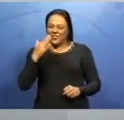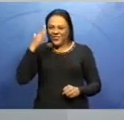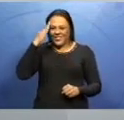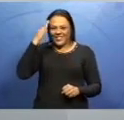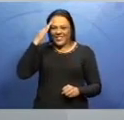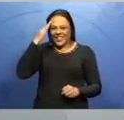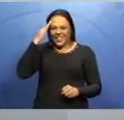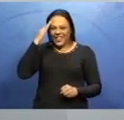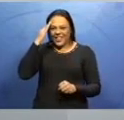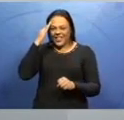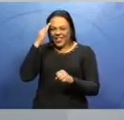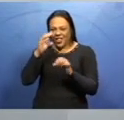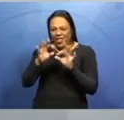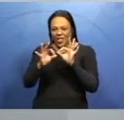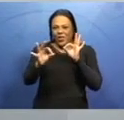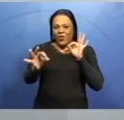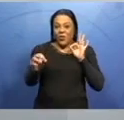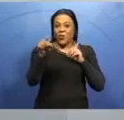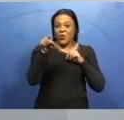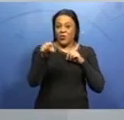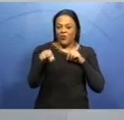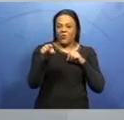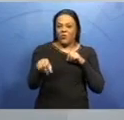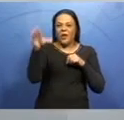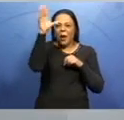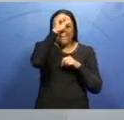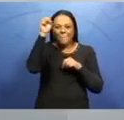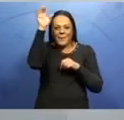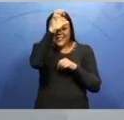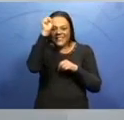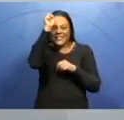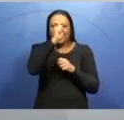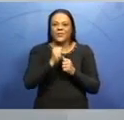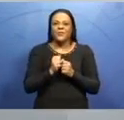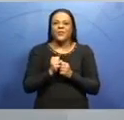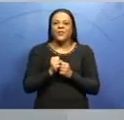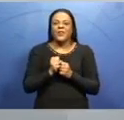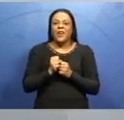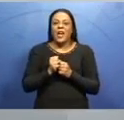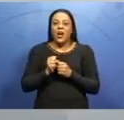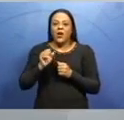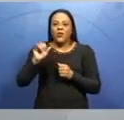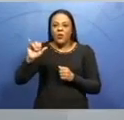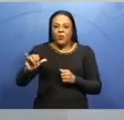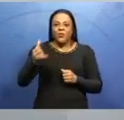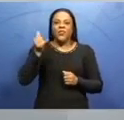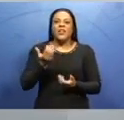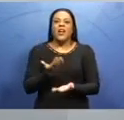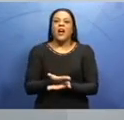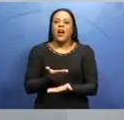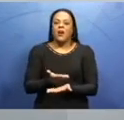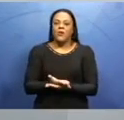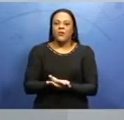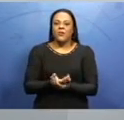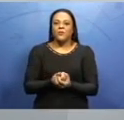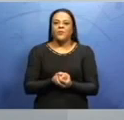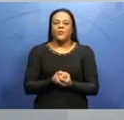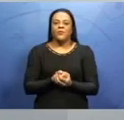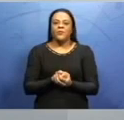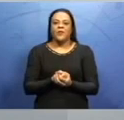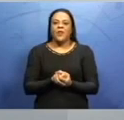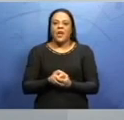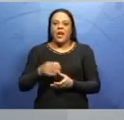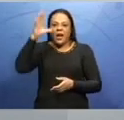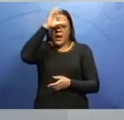que mesmo à distância vocês estão aprendendo muito. Vamos aproveitar a aula de hoje? Nós vamos ver em